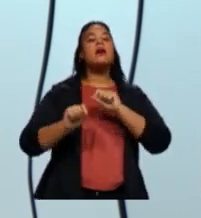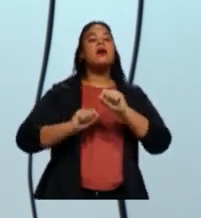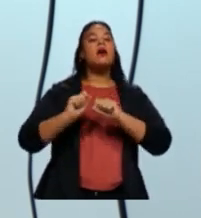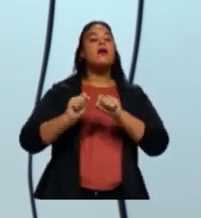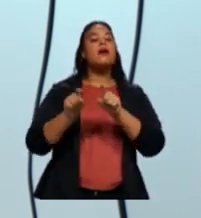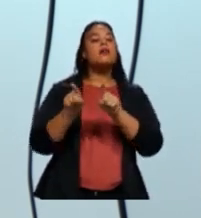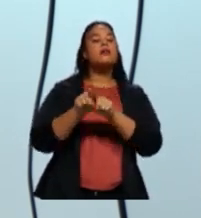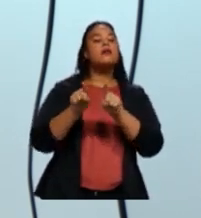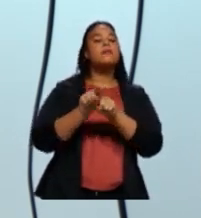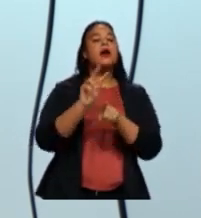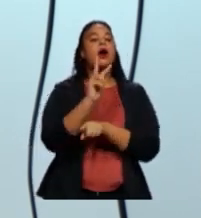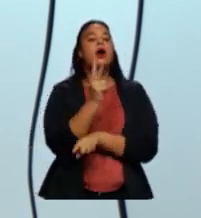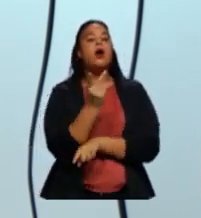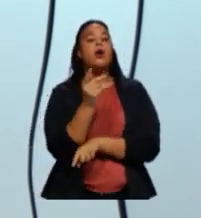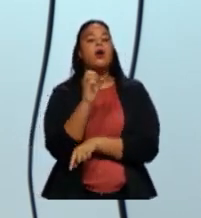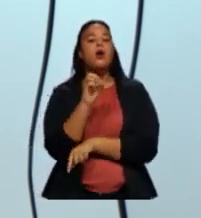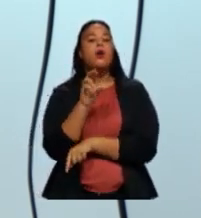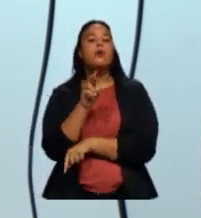ação hormonal.